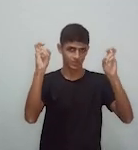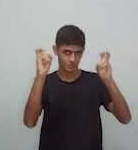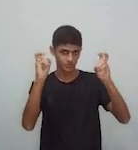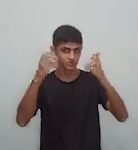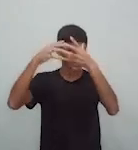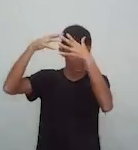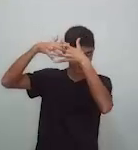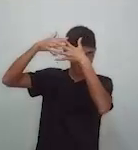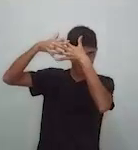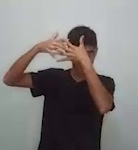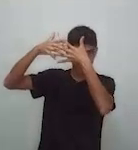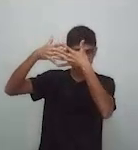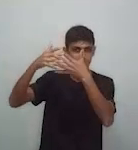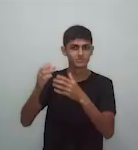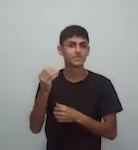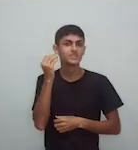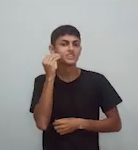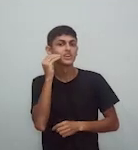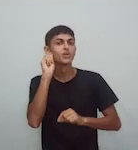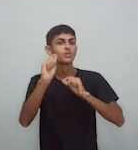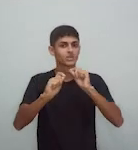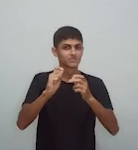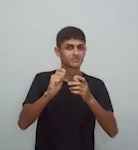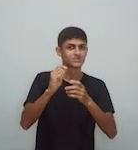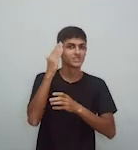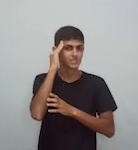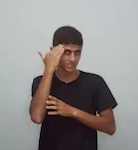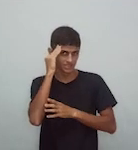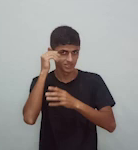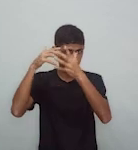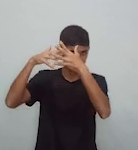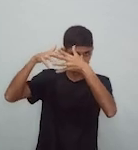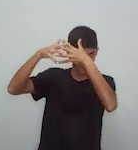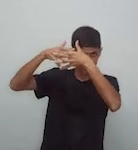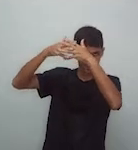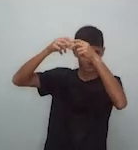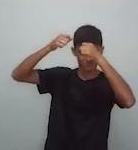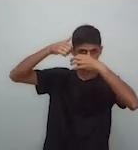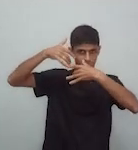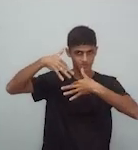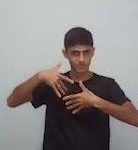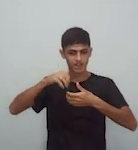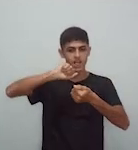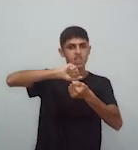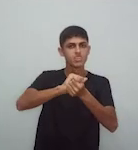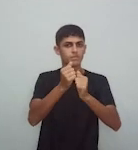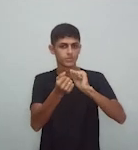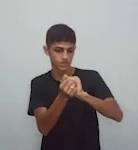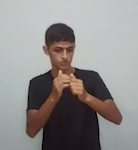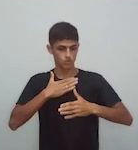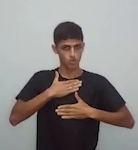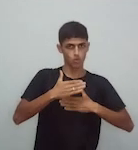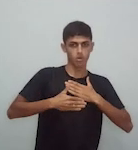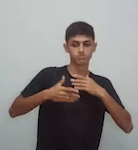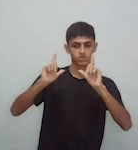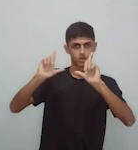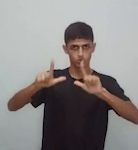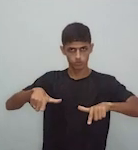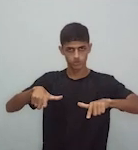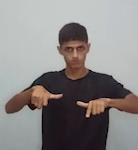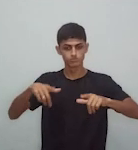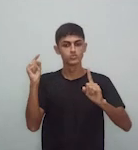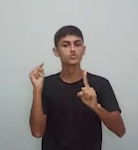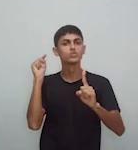nosso cérebro, a gente tem que entender que o sistema nervoso ele é responsável pela adaptação do organismo ao ambiente.